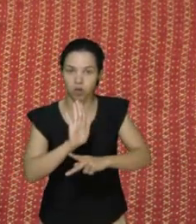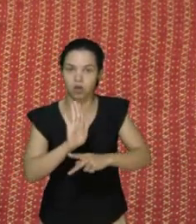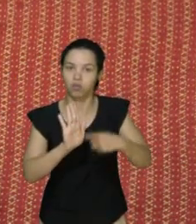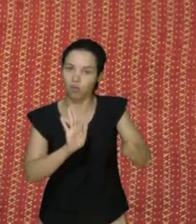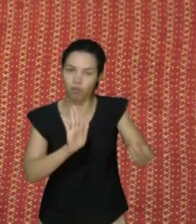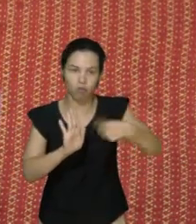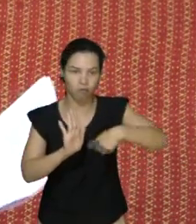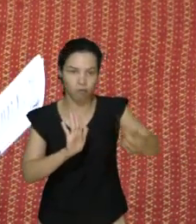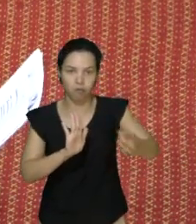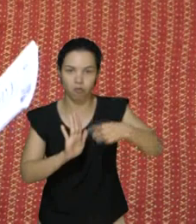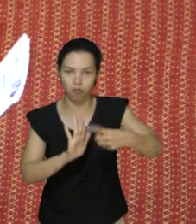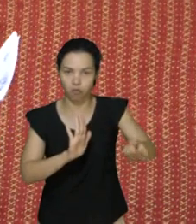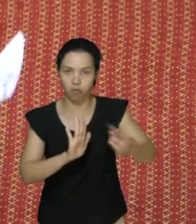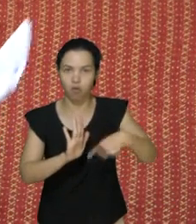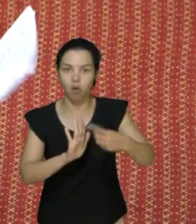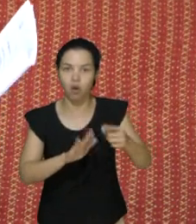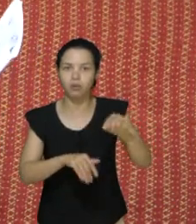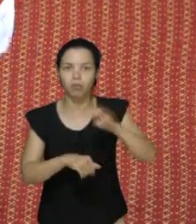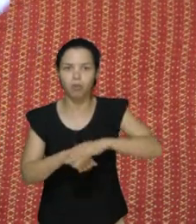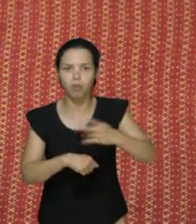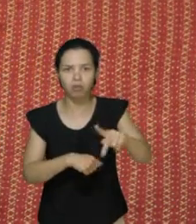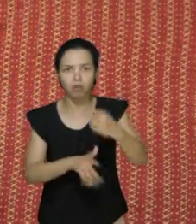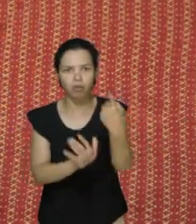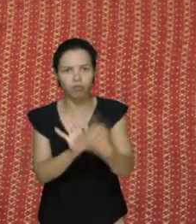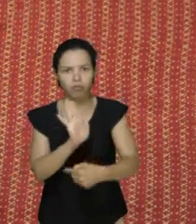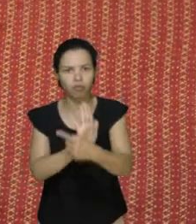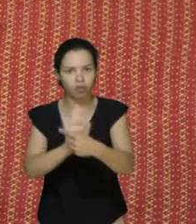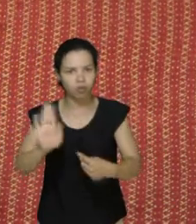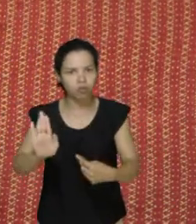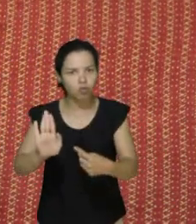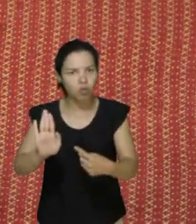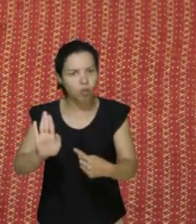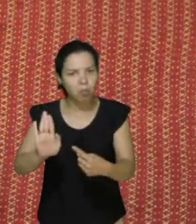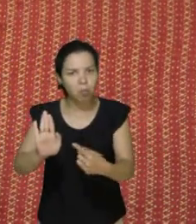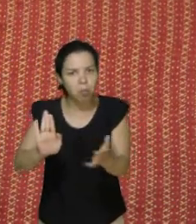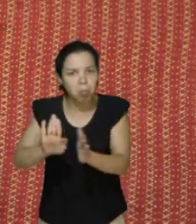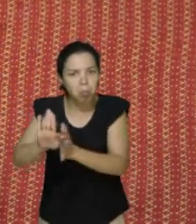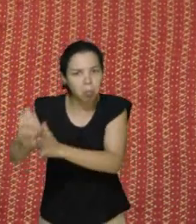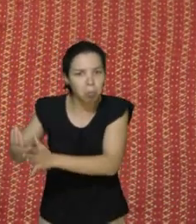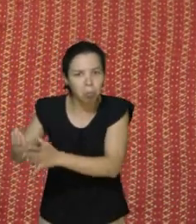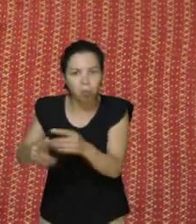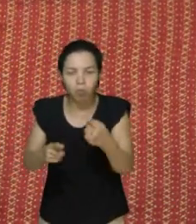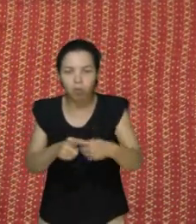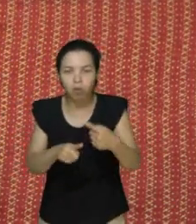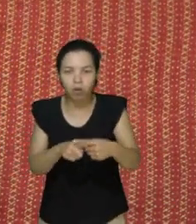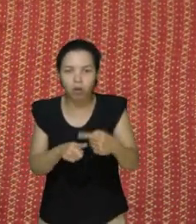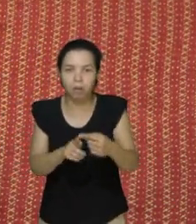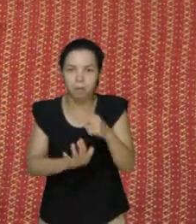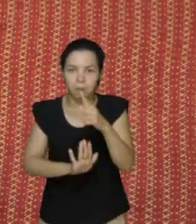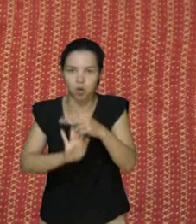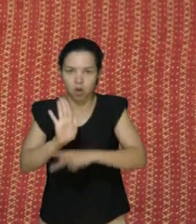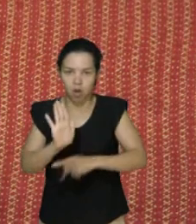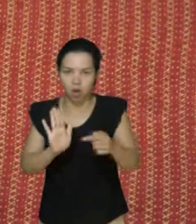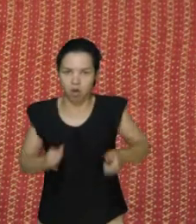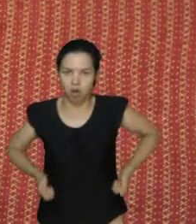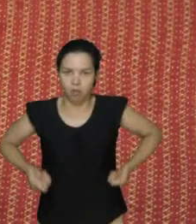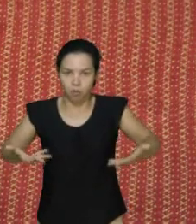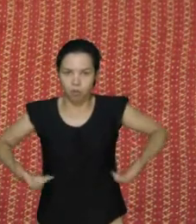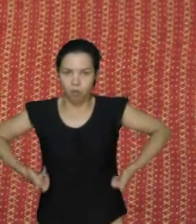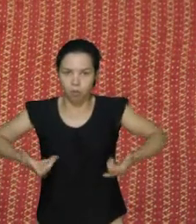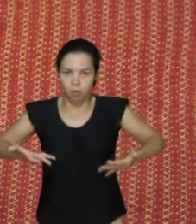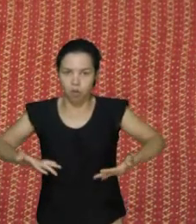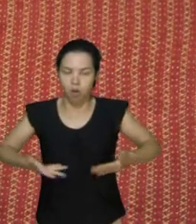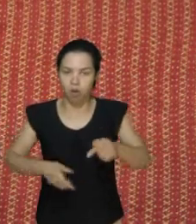Foi, voltou, e ele vetou o projeto. Eu não consegui entender o porquê ele vetar o projeto. Projeto que não traz ônus para o Estado, e